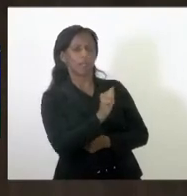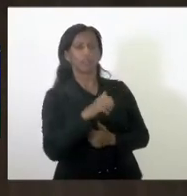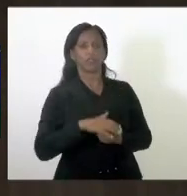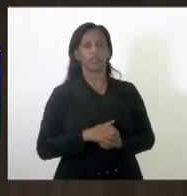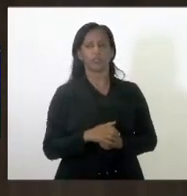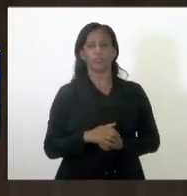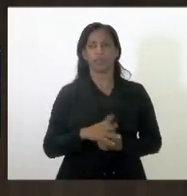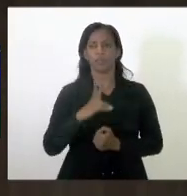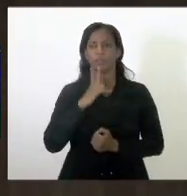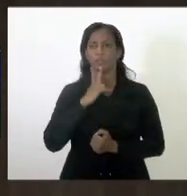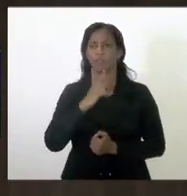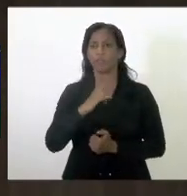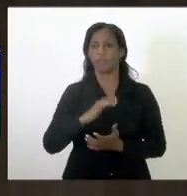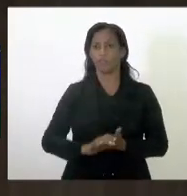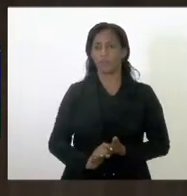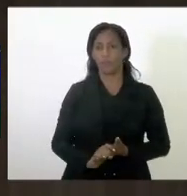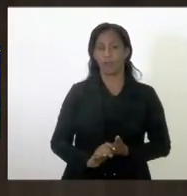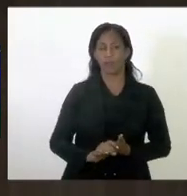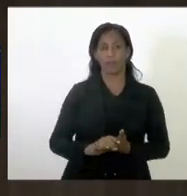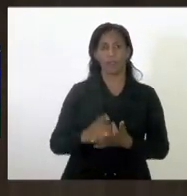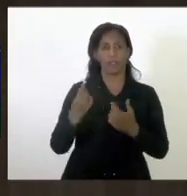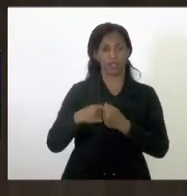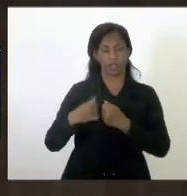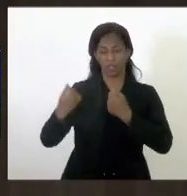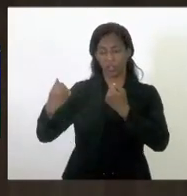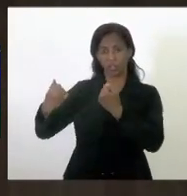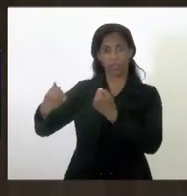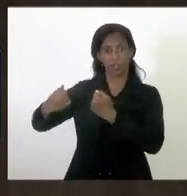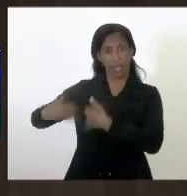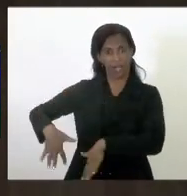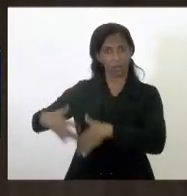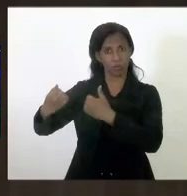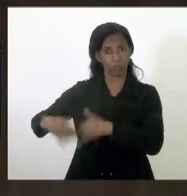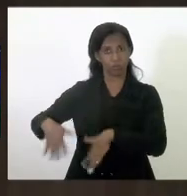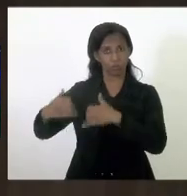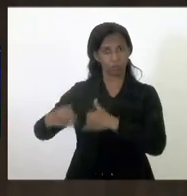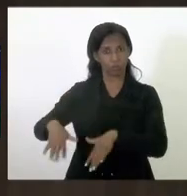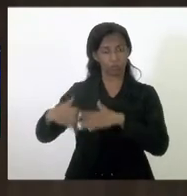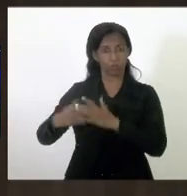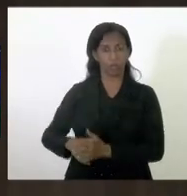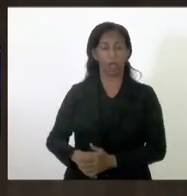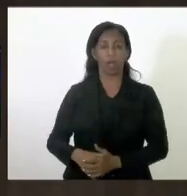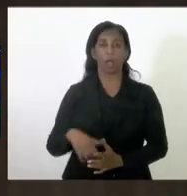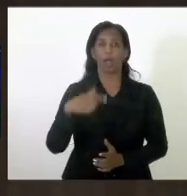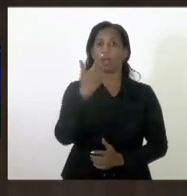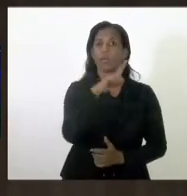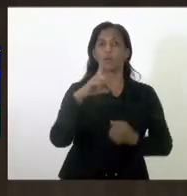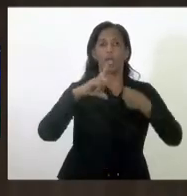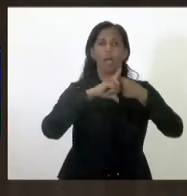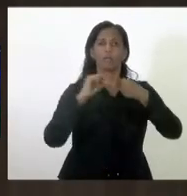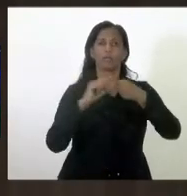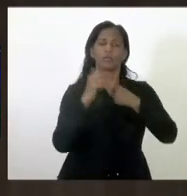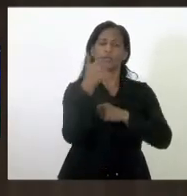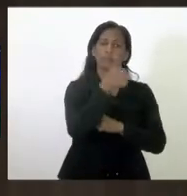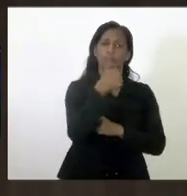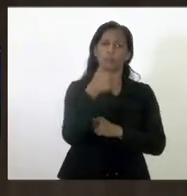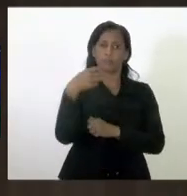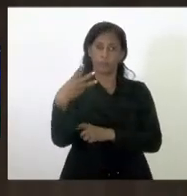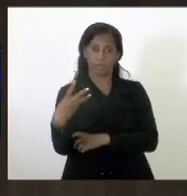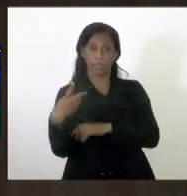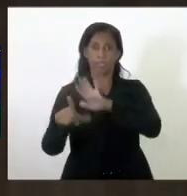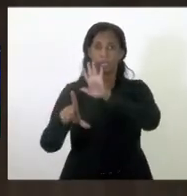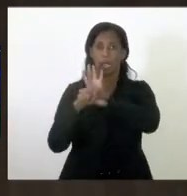Botiquim, isso é despesa de custeio. Não tem na DCD, no artigo 113, nem tampouco